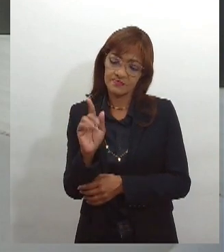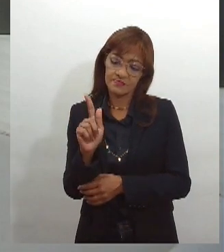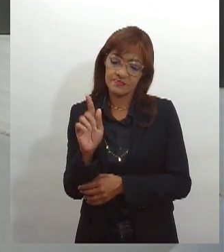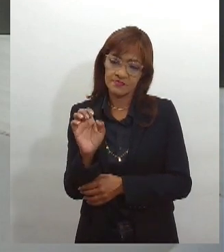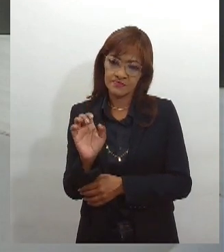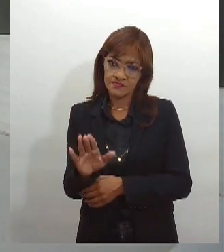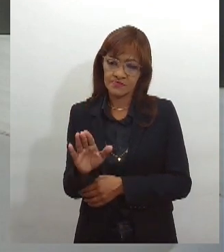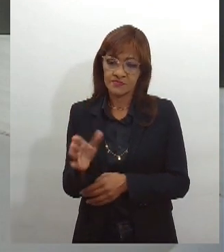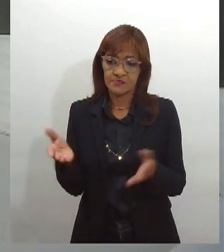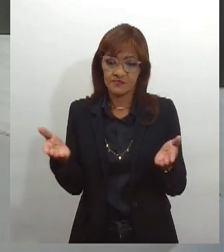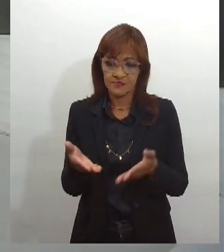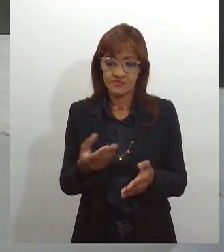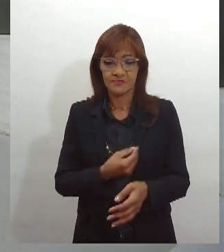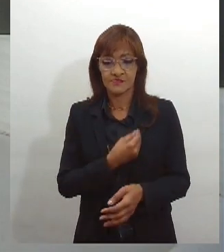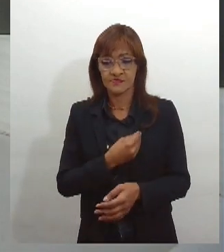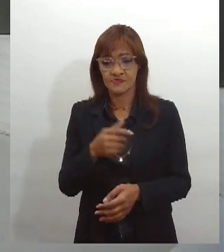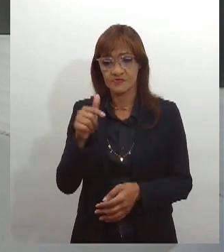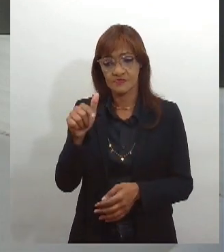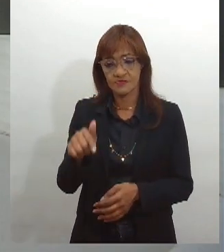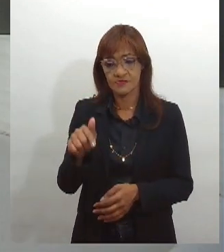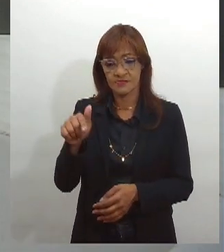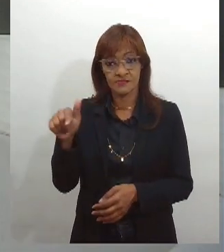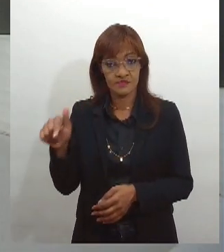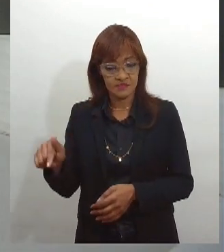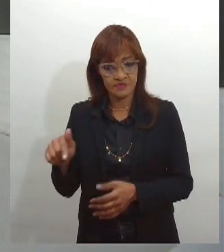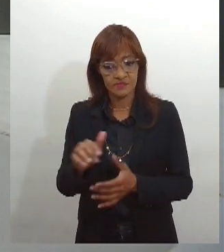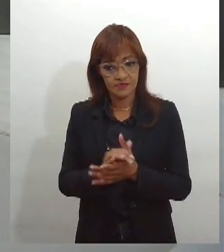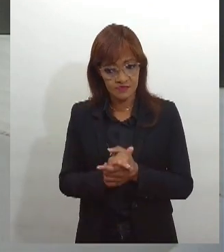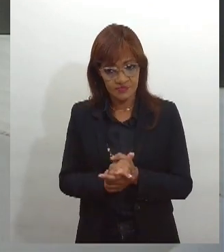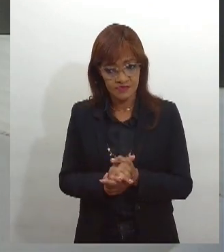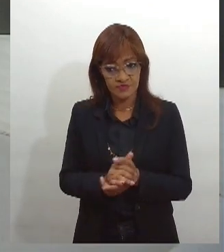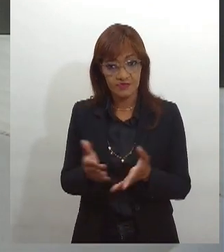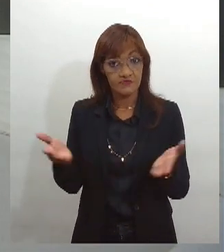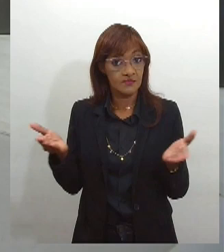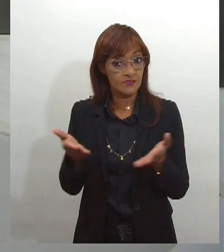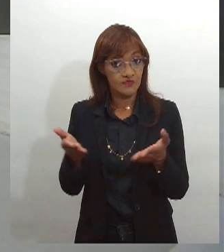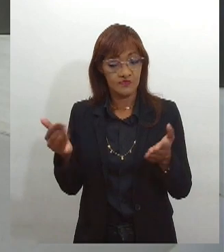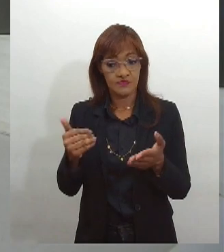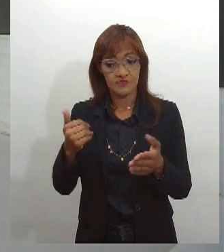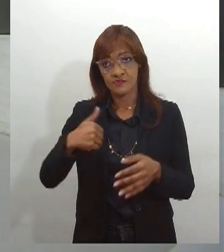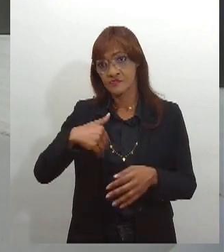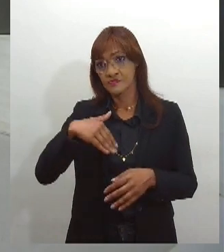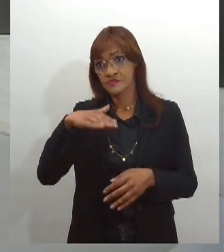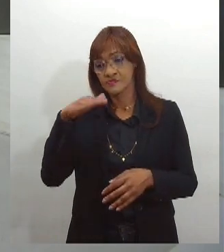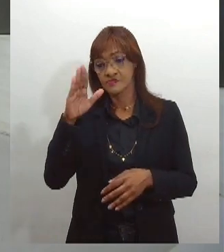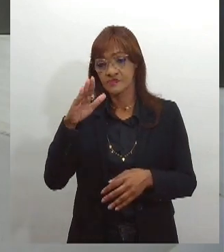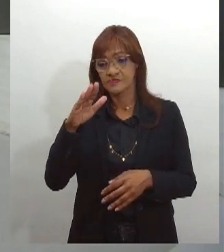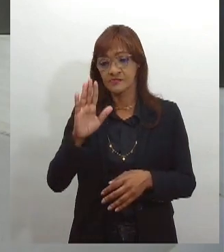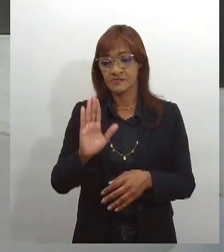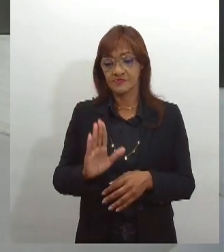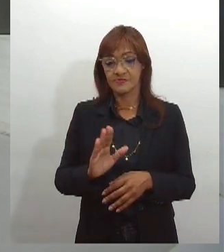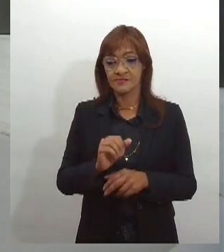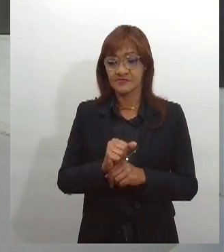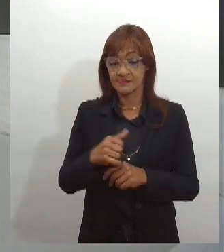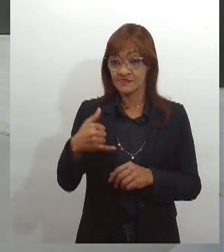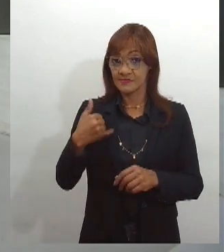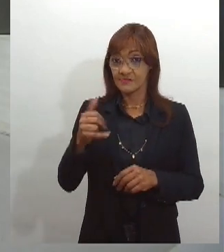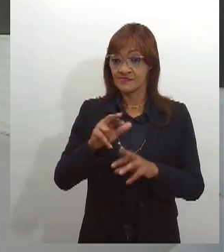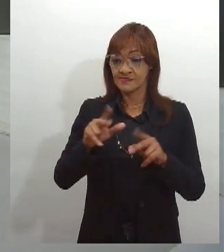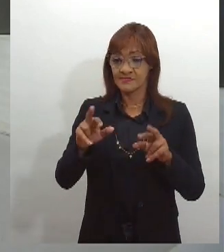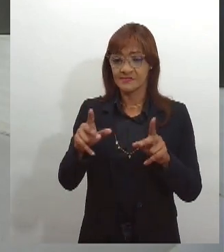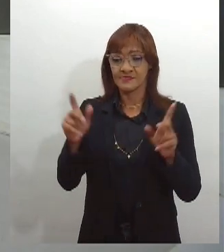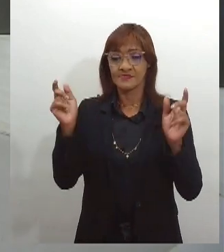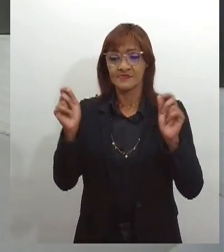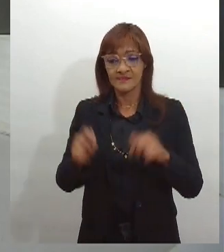de 77 anos. E esse número tem aumentado gradativamente nos últimos anos. Um dado que pode ser explicado